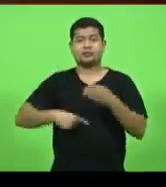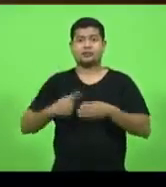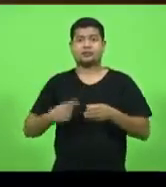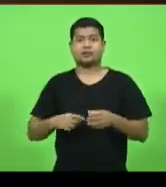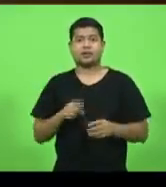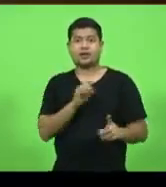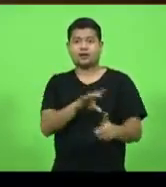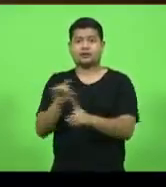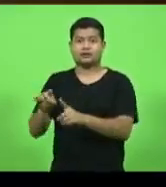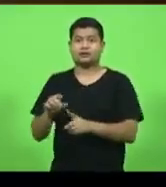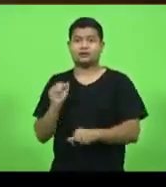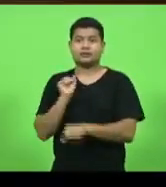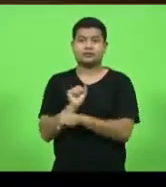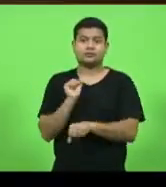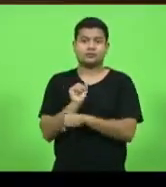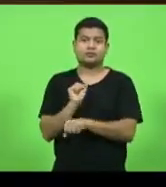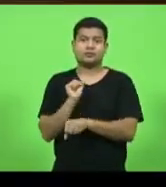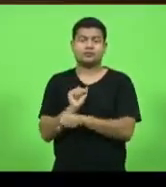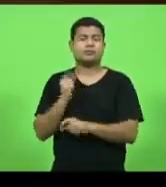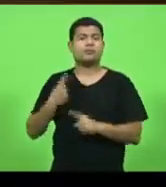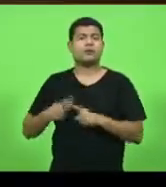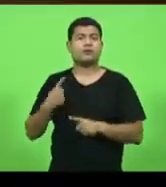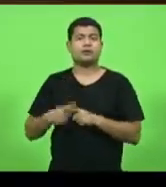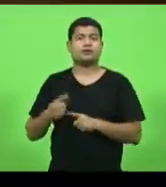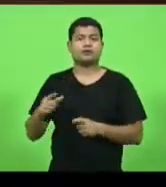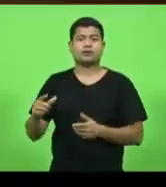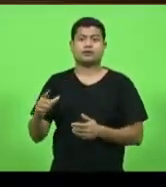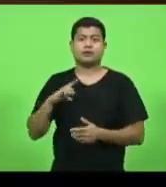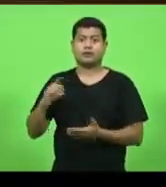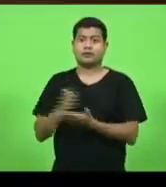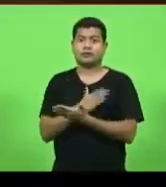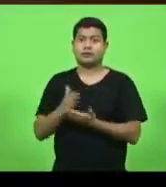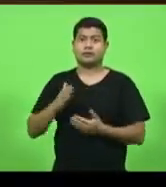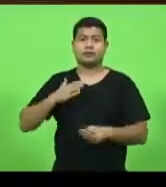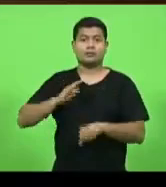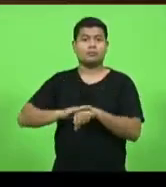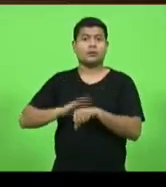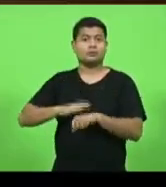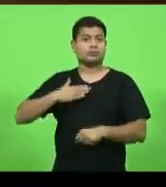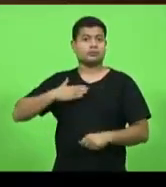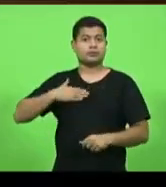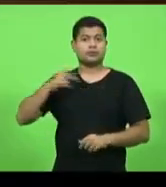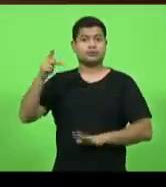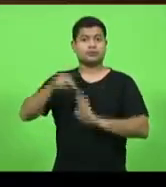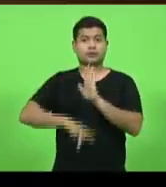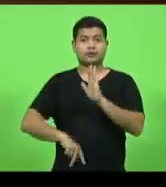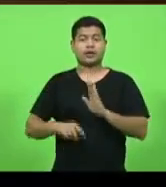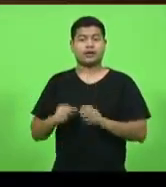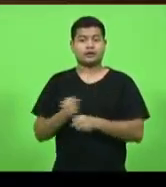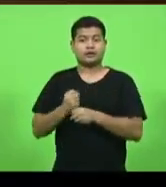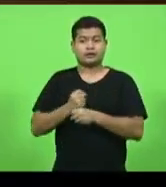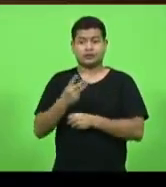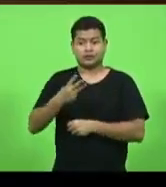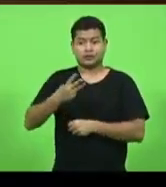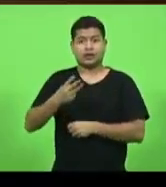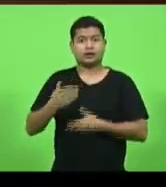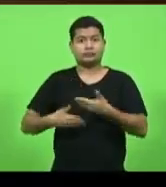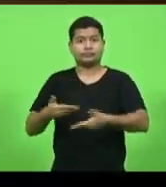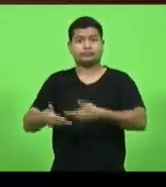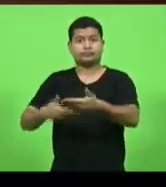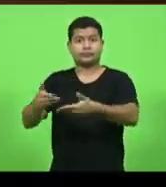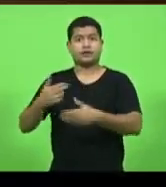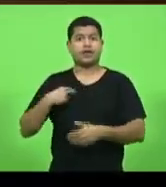cada um está. Porque tem projetos de lei de minha autoria, que estão há 3 anos tramitando. Eu nunca vim